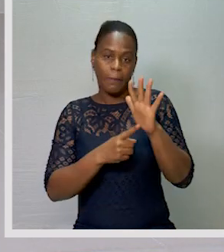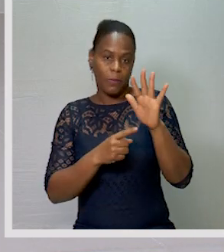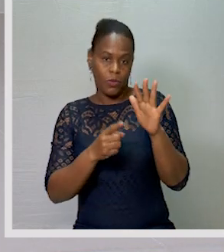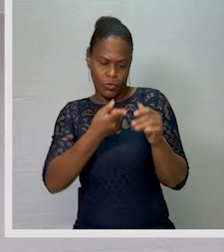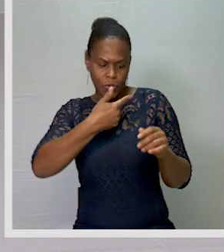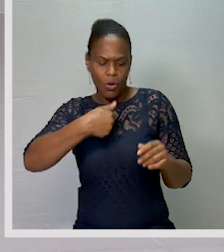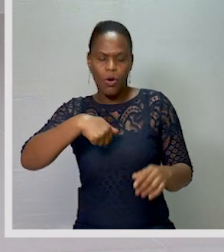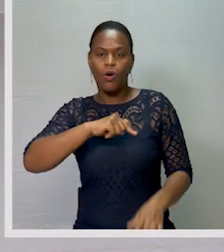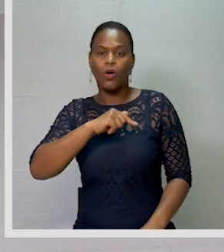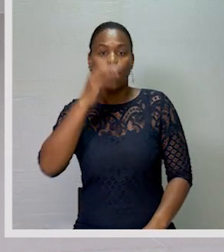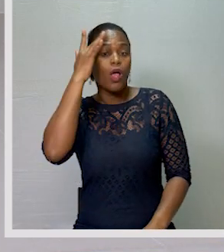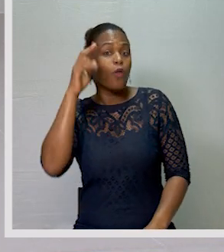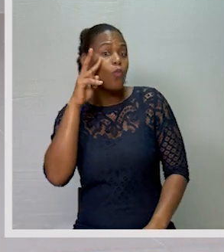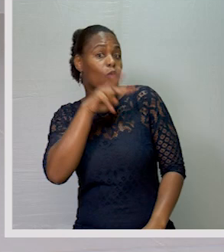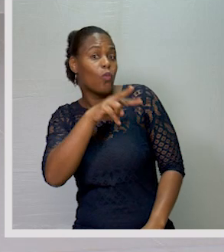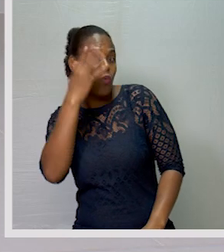temos